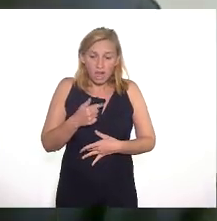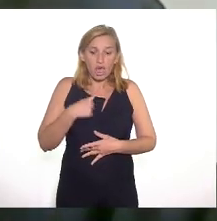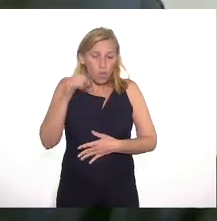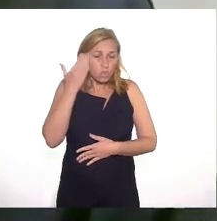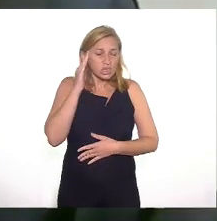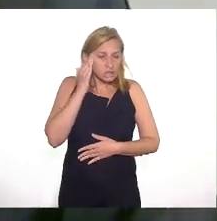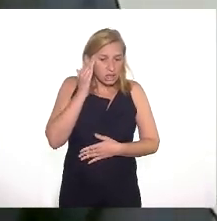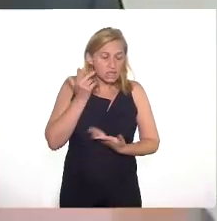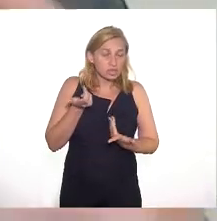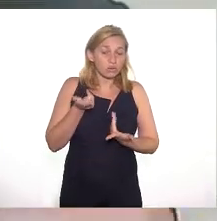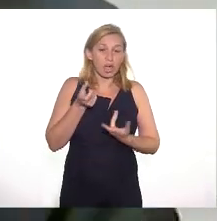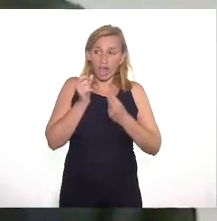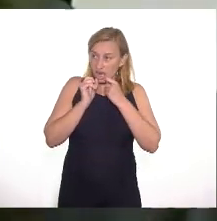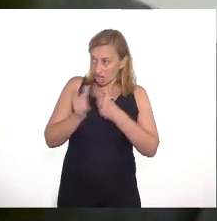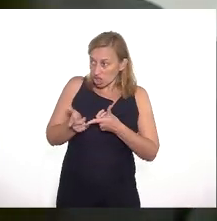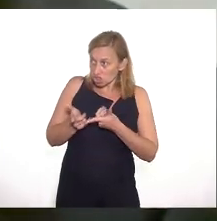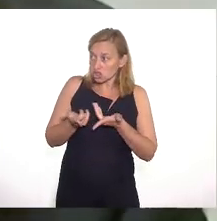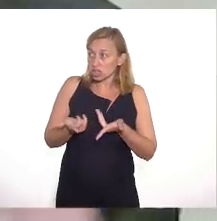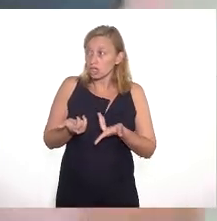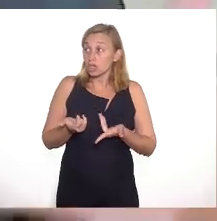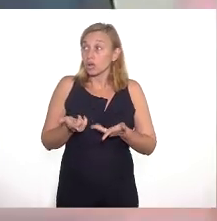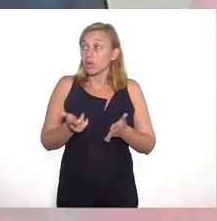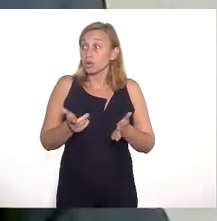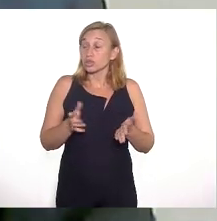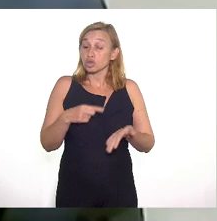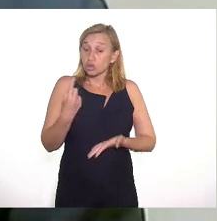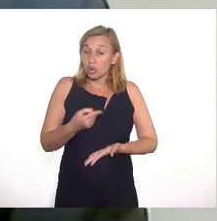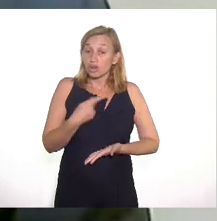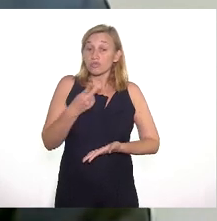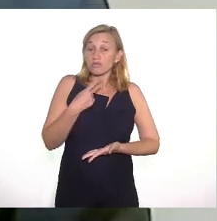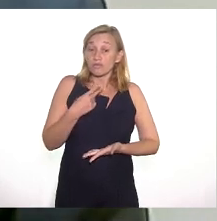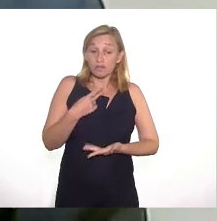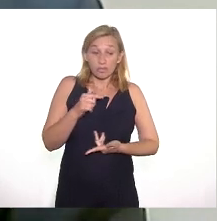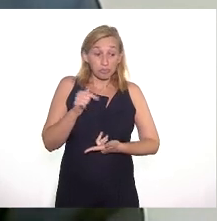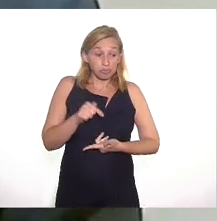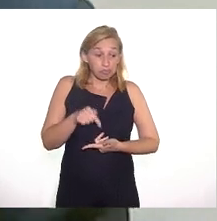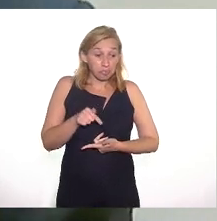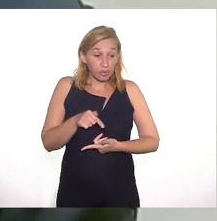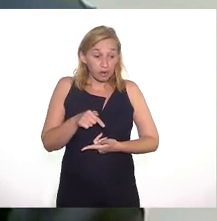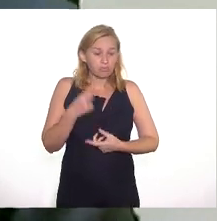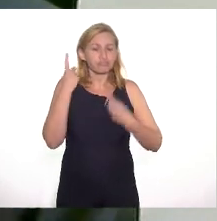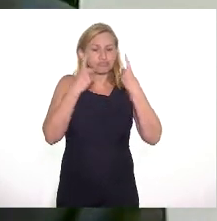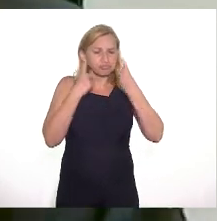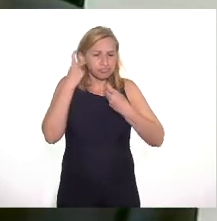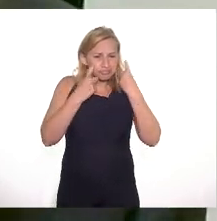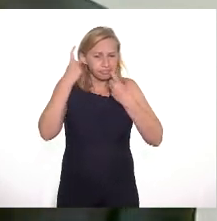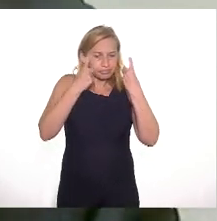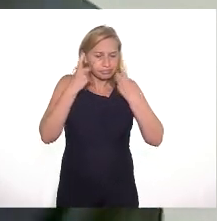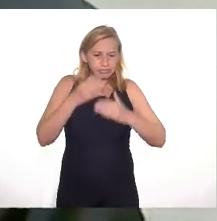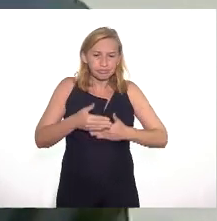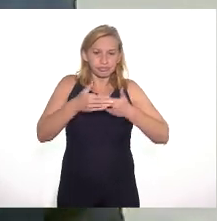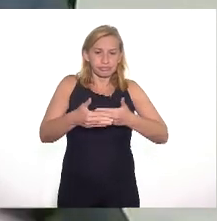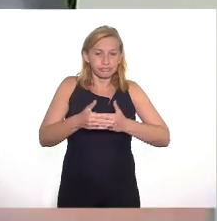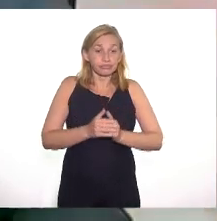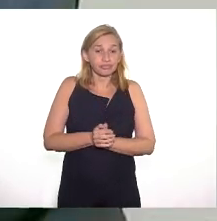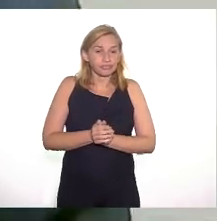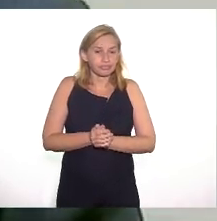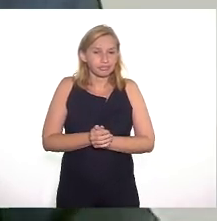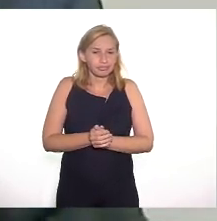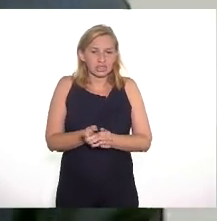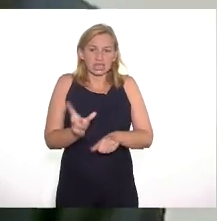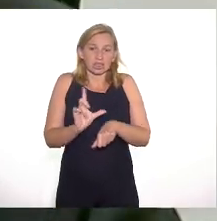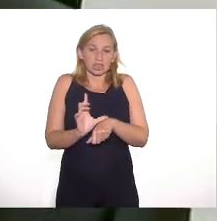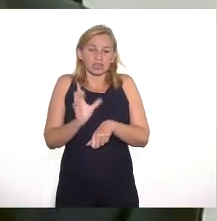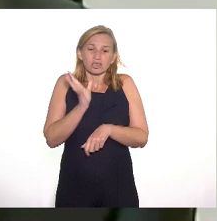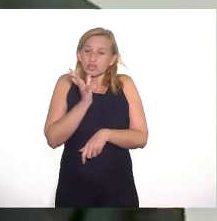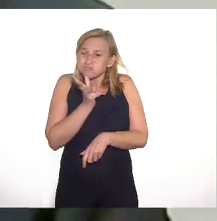entendo a crítica, e quando nós fizemos daqui de uma preocupação avançada a respeito da demora,